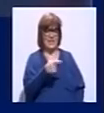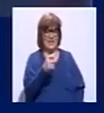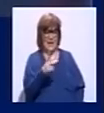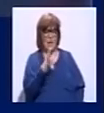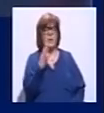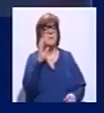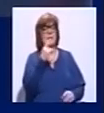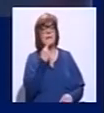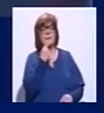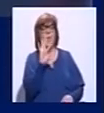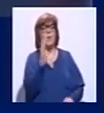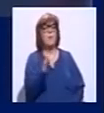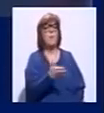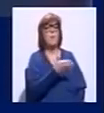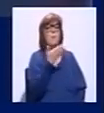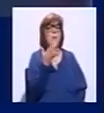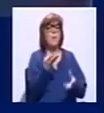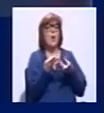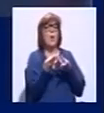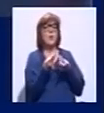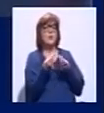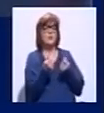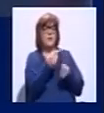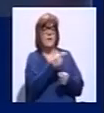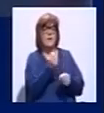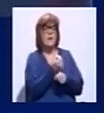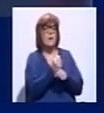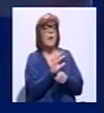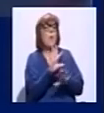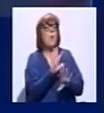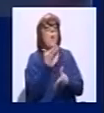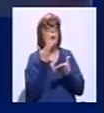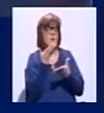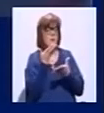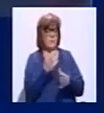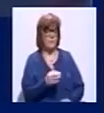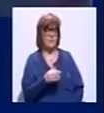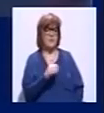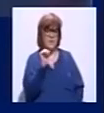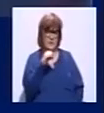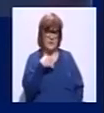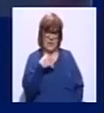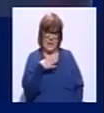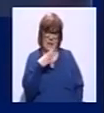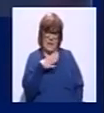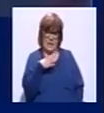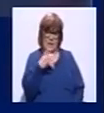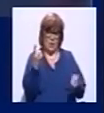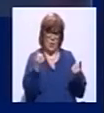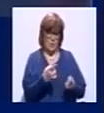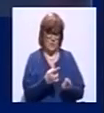ver quando é que vão ter os primeiros resultados desse desse trabalho para te ver com é só